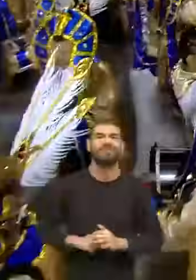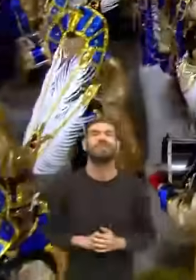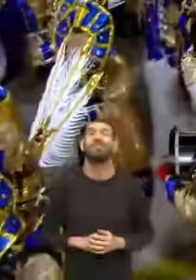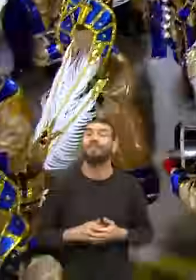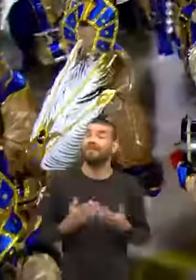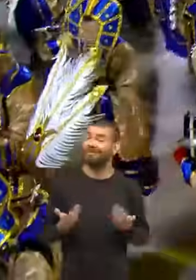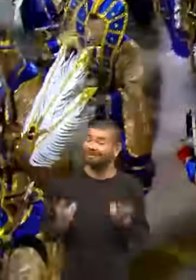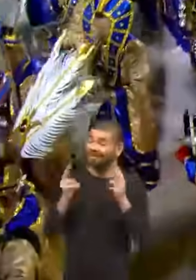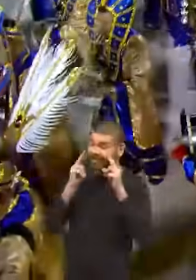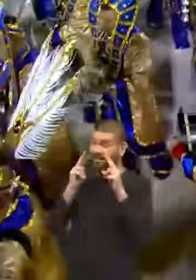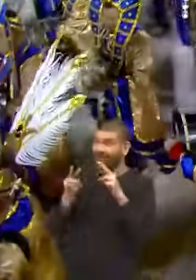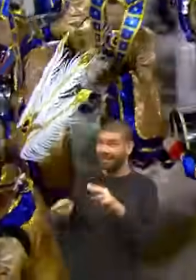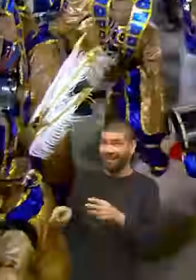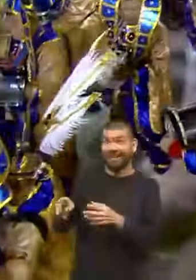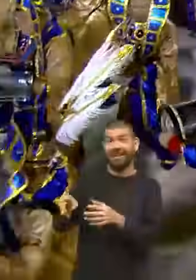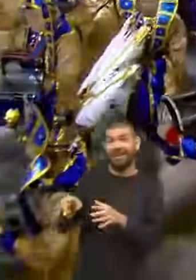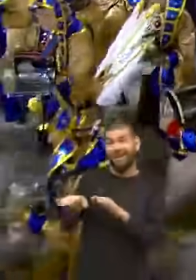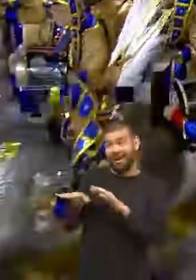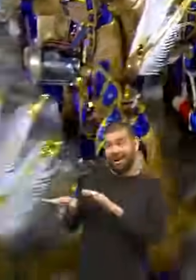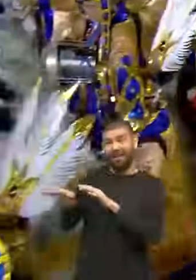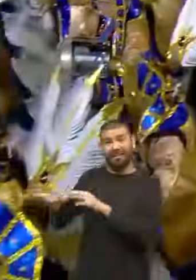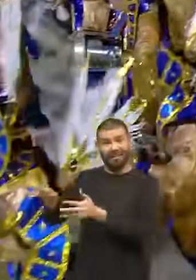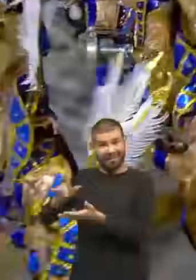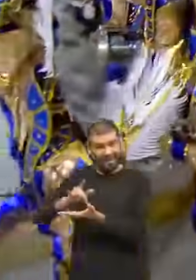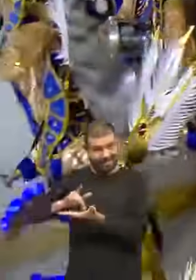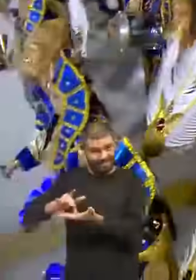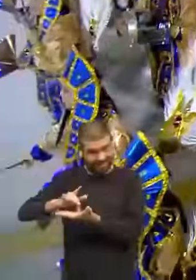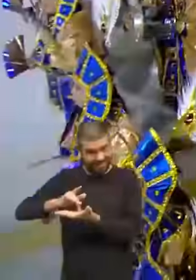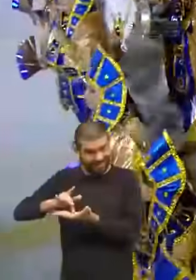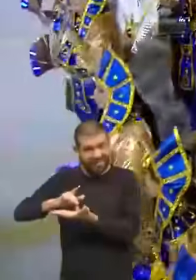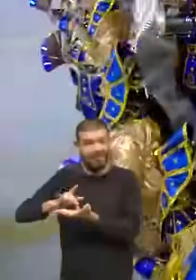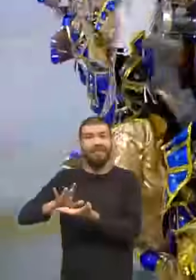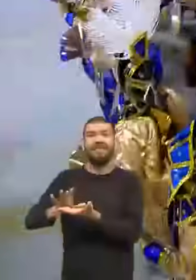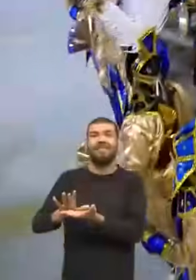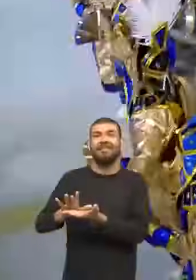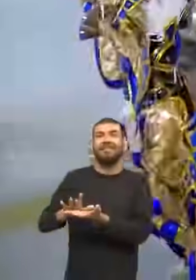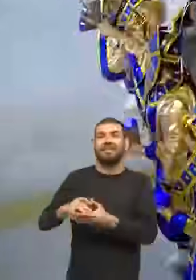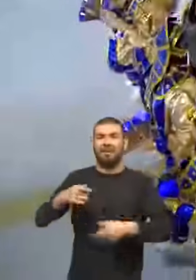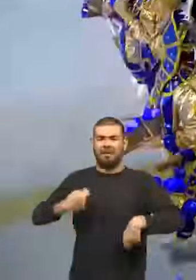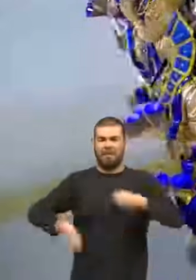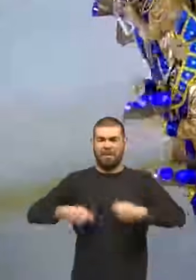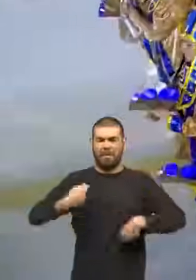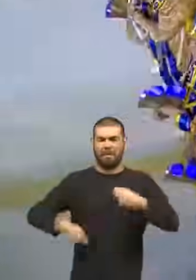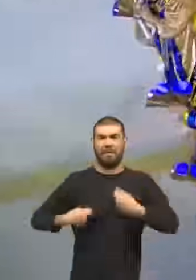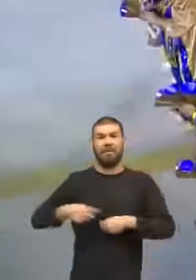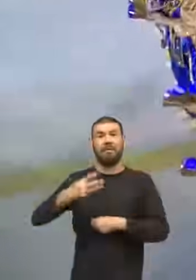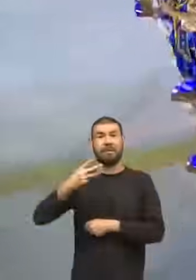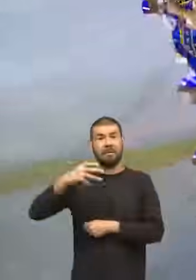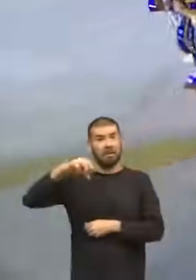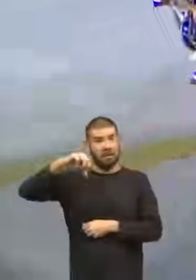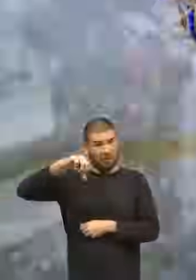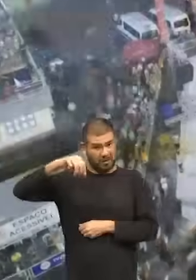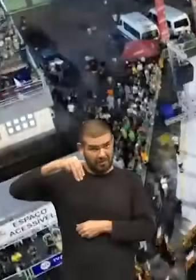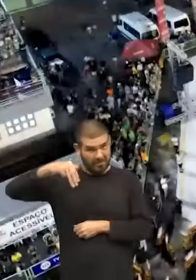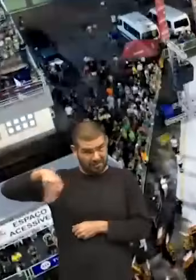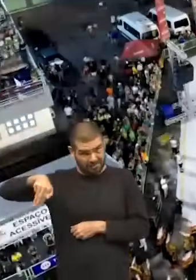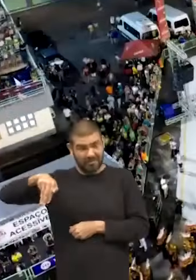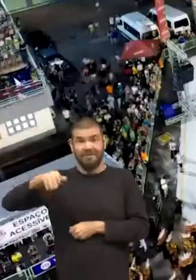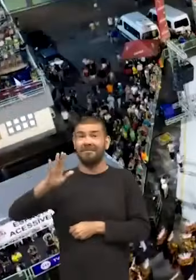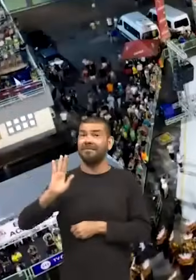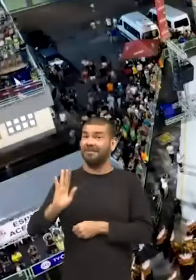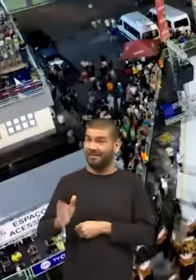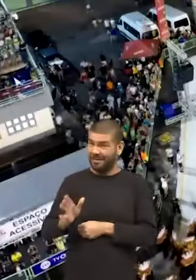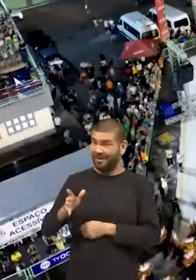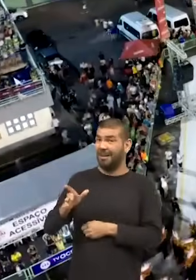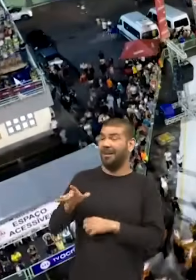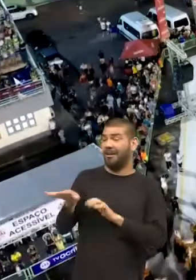Então tá aí, é Andanças de Ciganos com a bateria Vai ou Racha, e você segue acompanhando 39 minutos de apresentação agora da Andanças